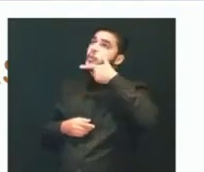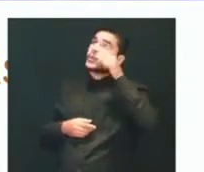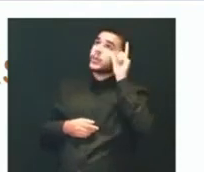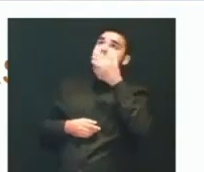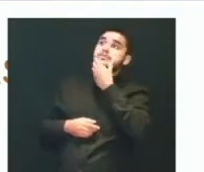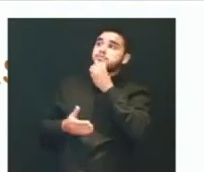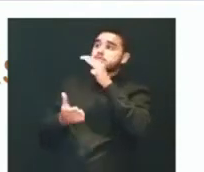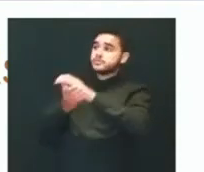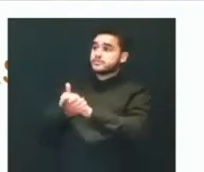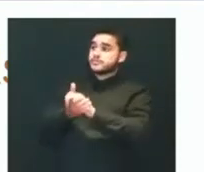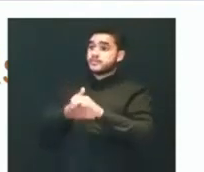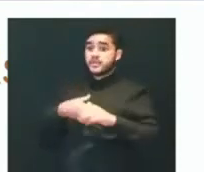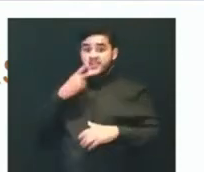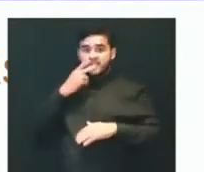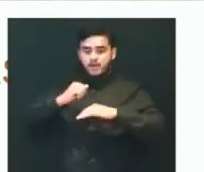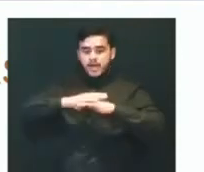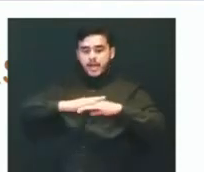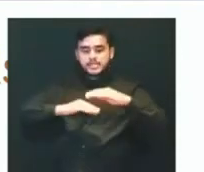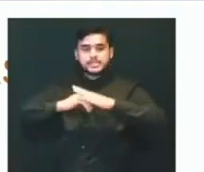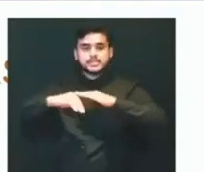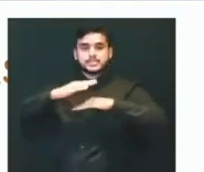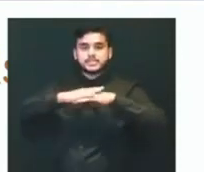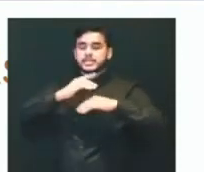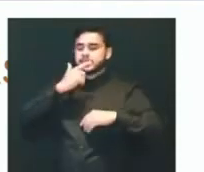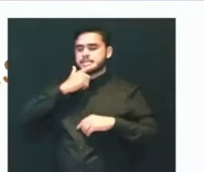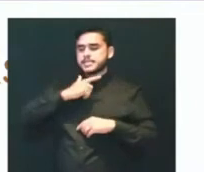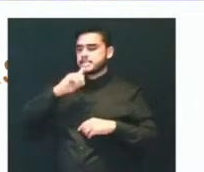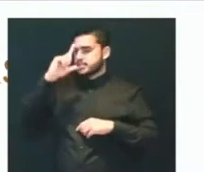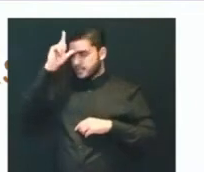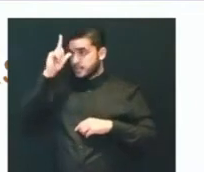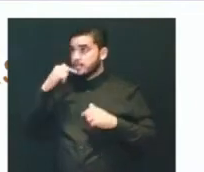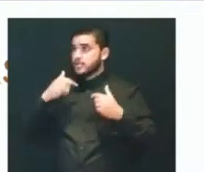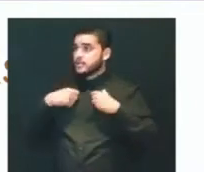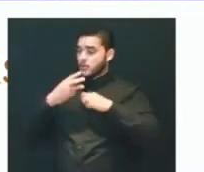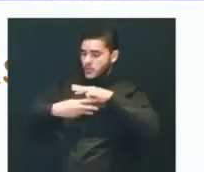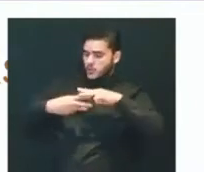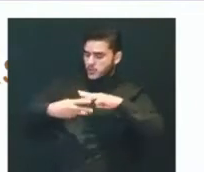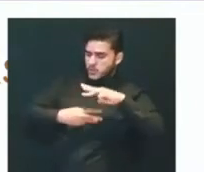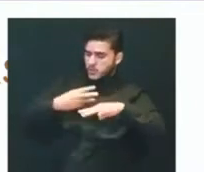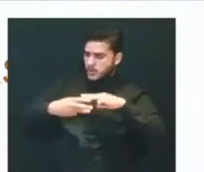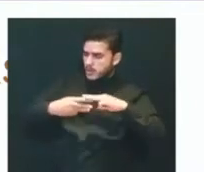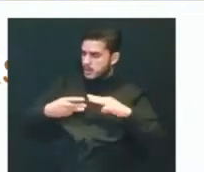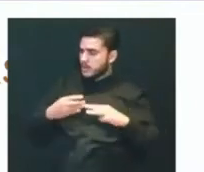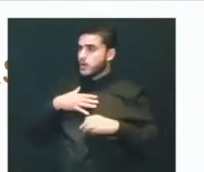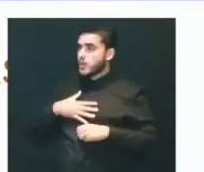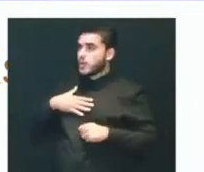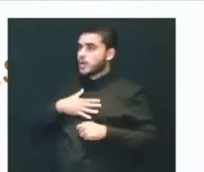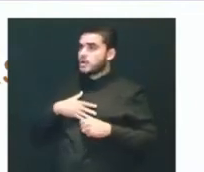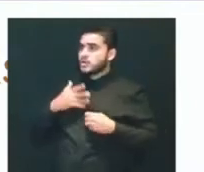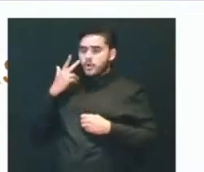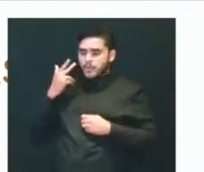fez uma lasanha muito temperada. Eu só gosto de macarrão assim, só